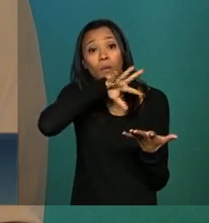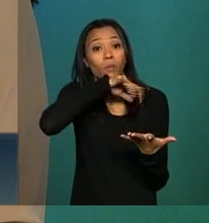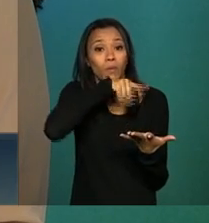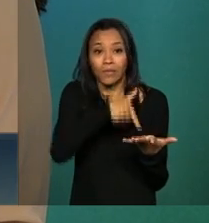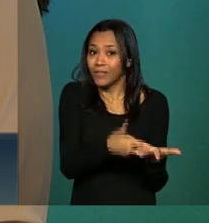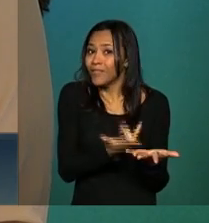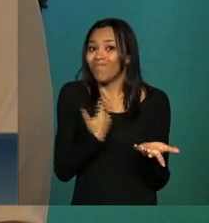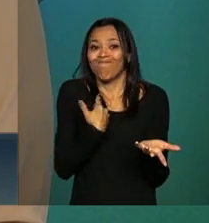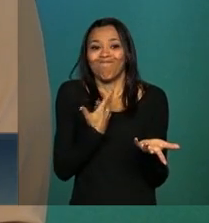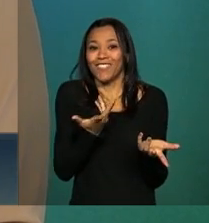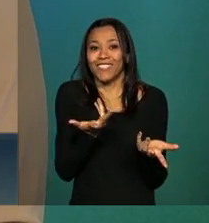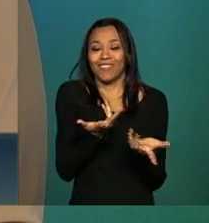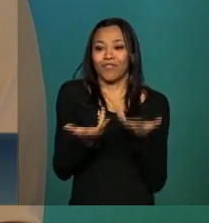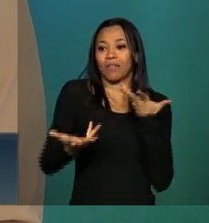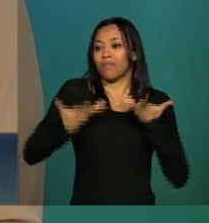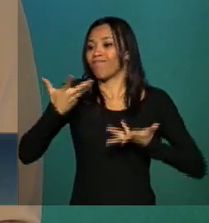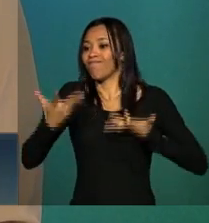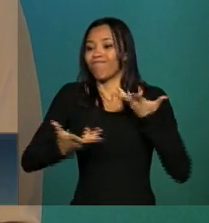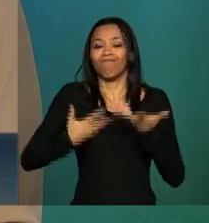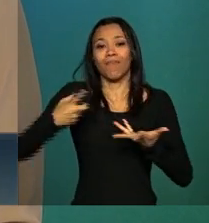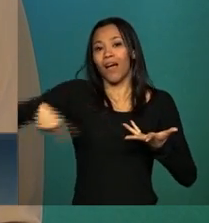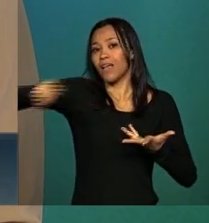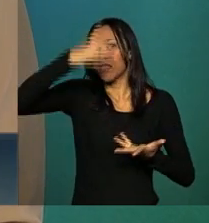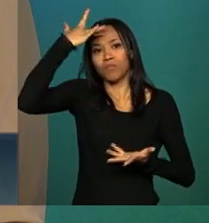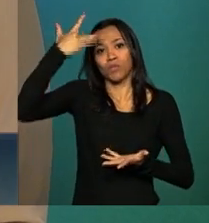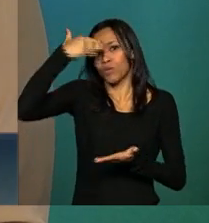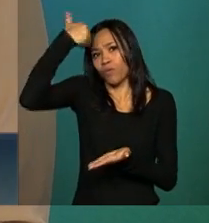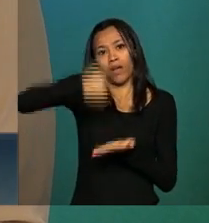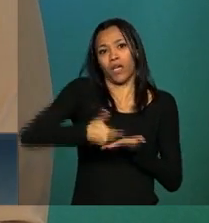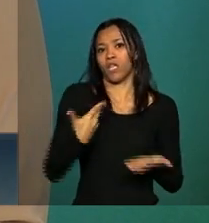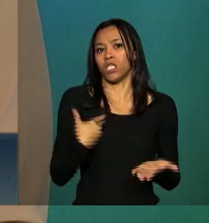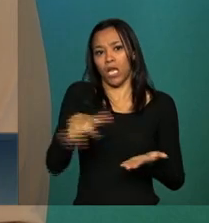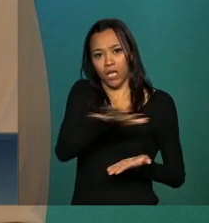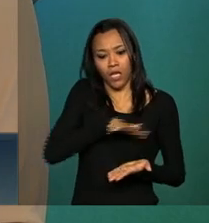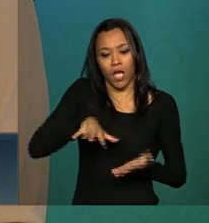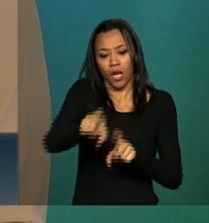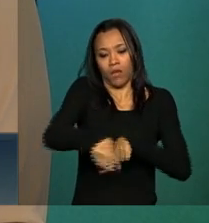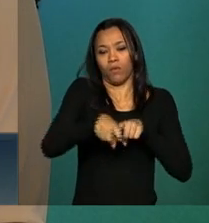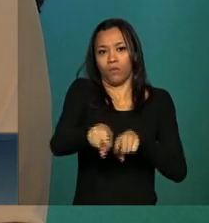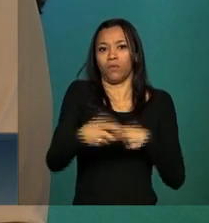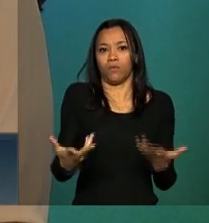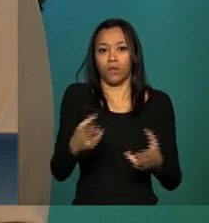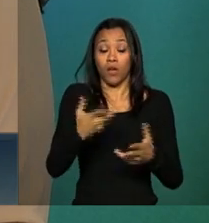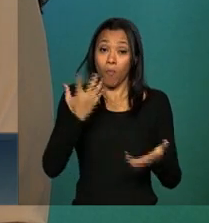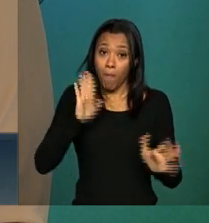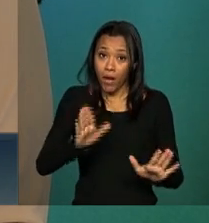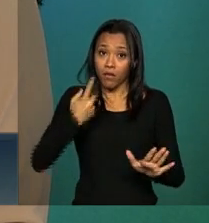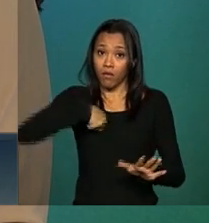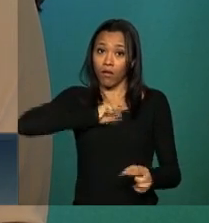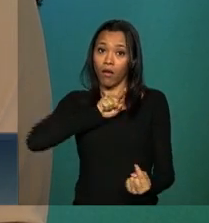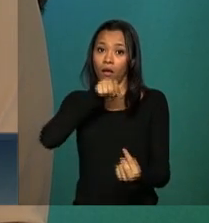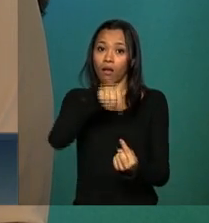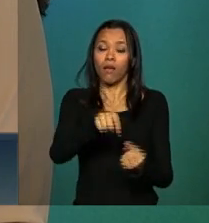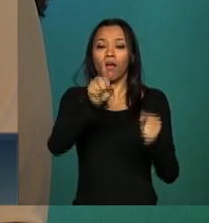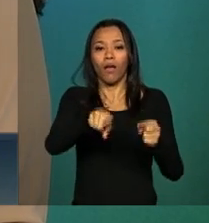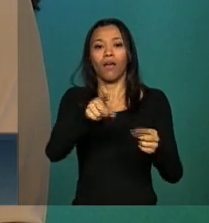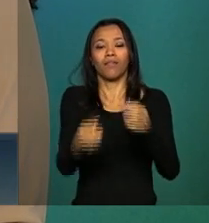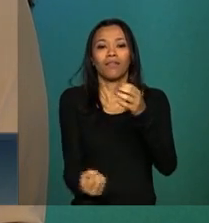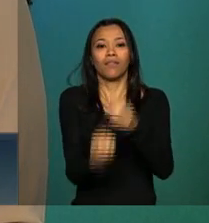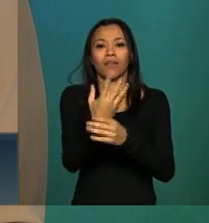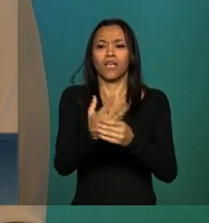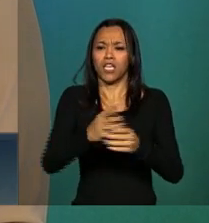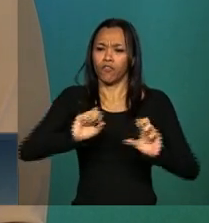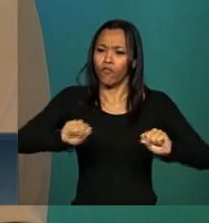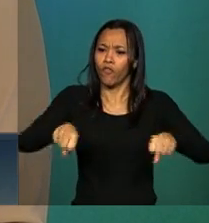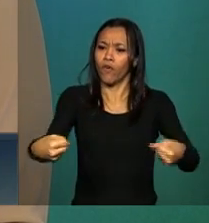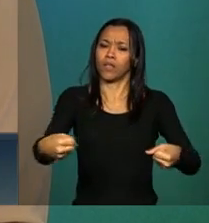traz insegurança e um descrédito para o seguro agrícola no país. E o nosso objetivo é implementar, fortalecer e aumentar